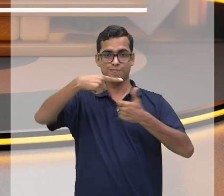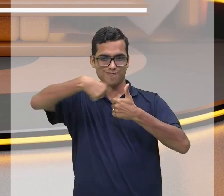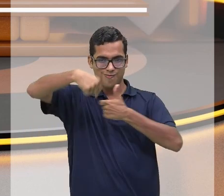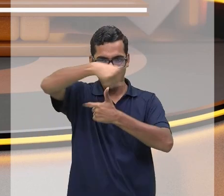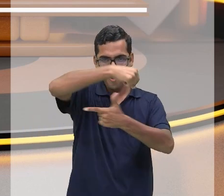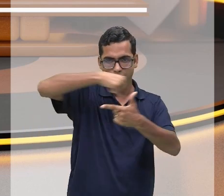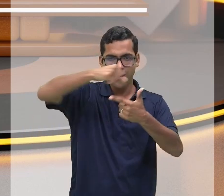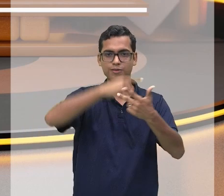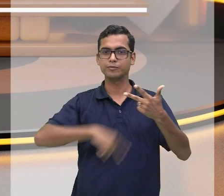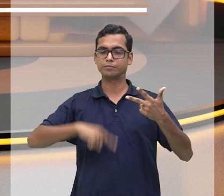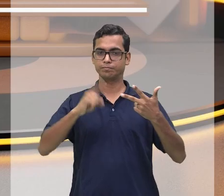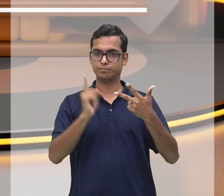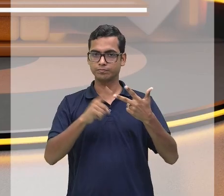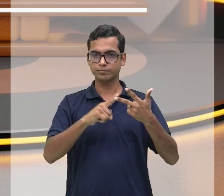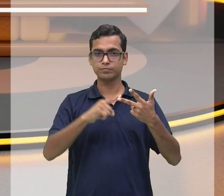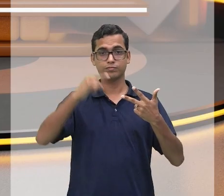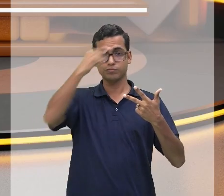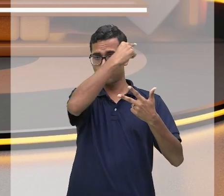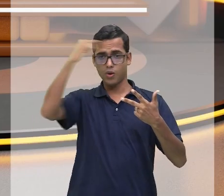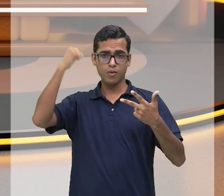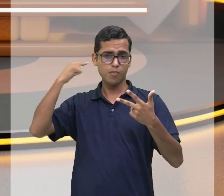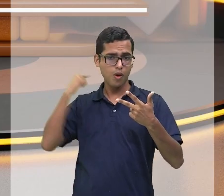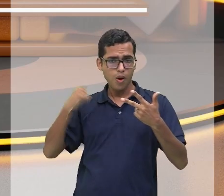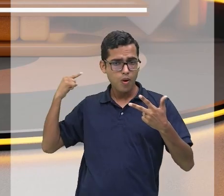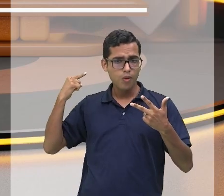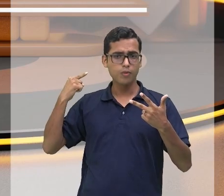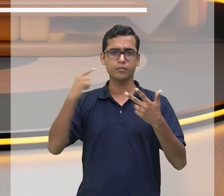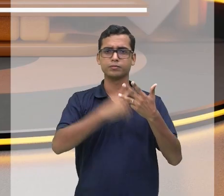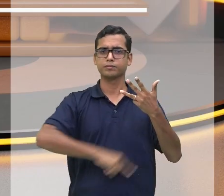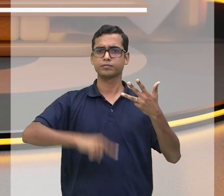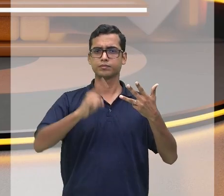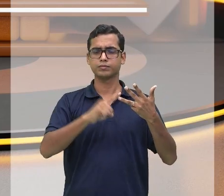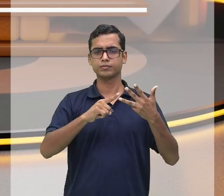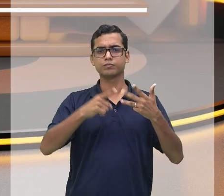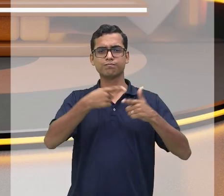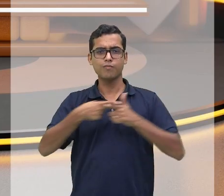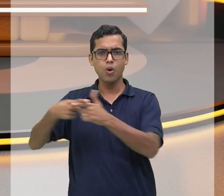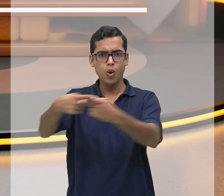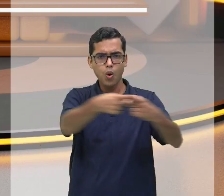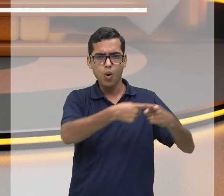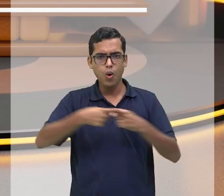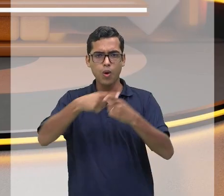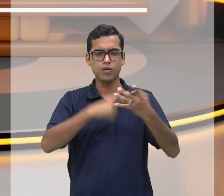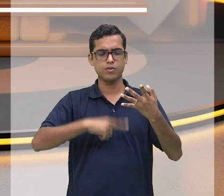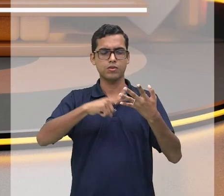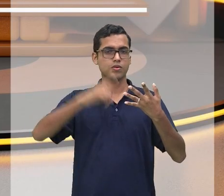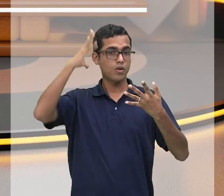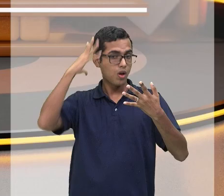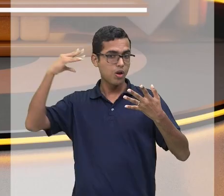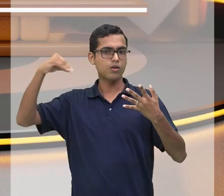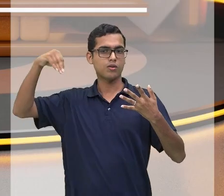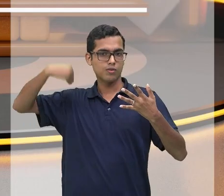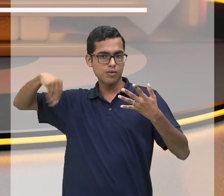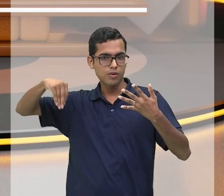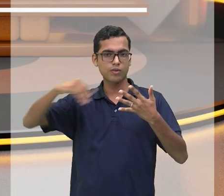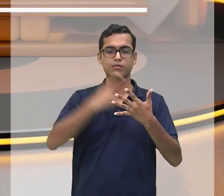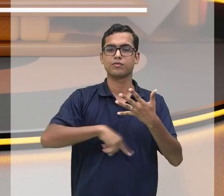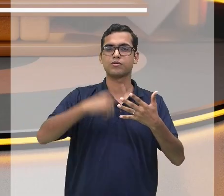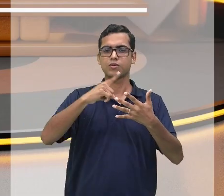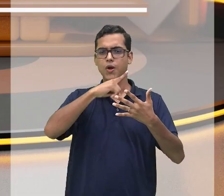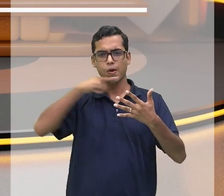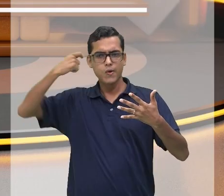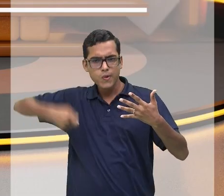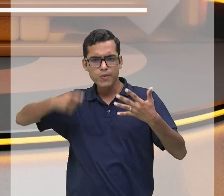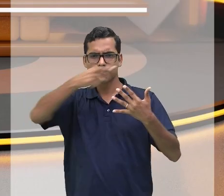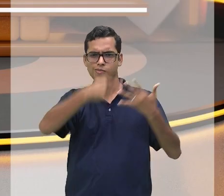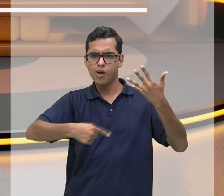Azerbaijão, a Bielorrússia, Moldávia e Ucrânia vão estar na parte da